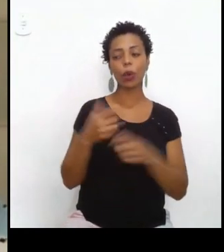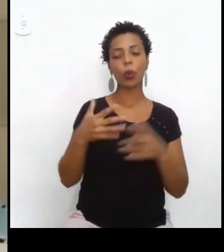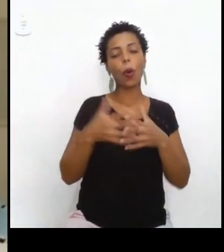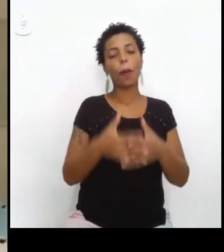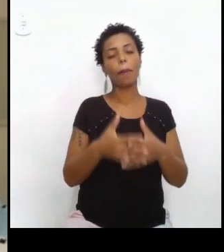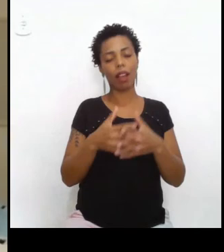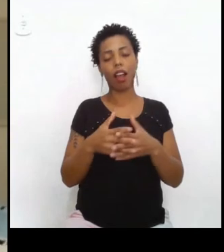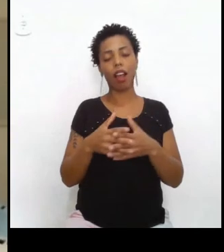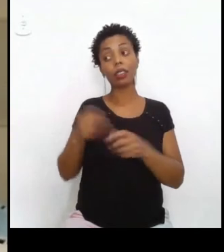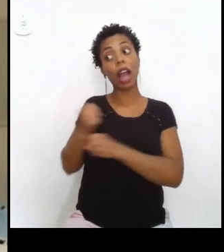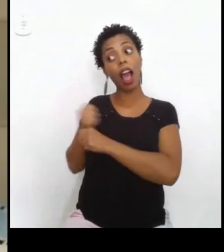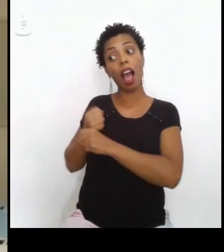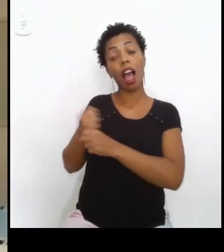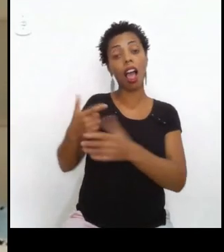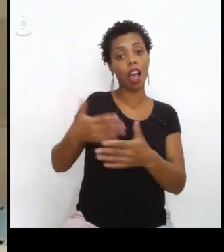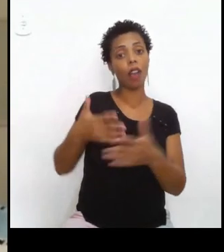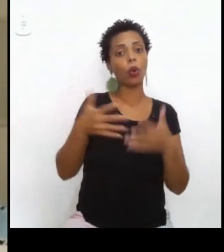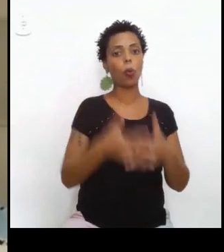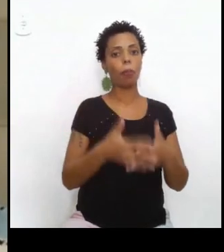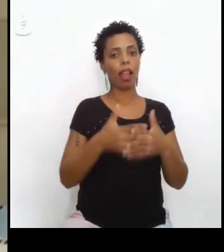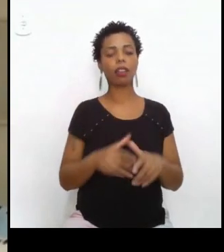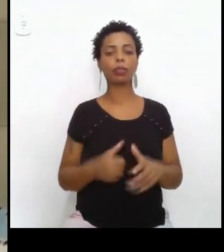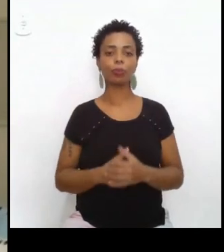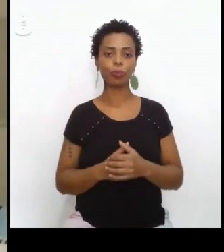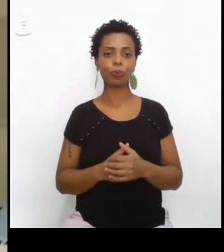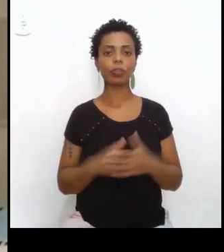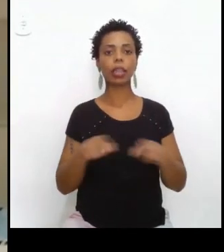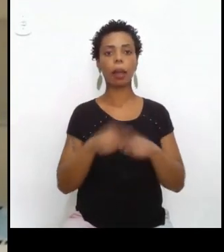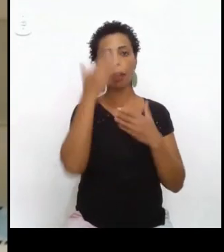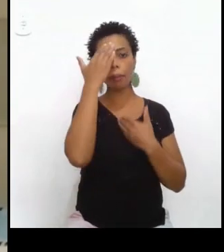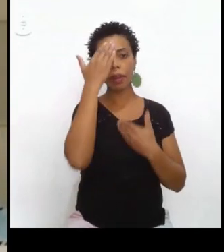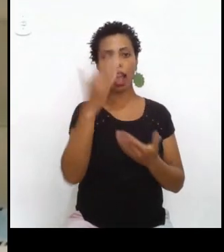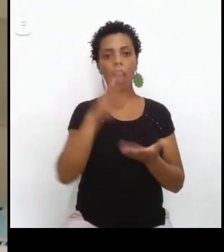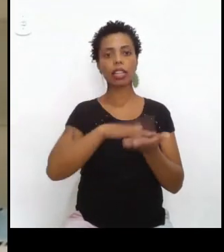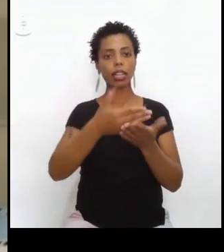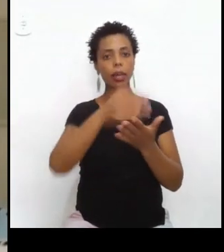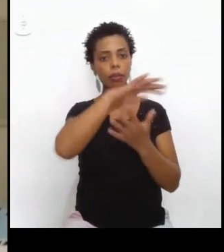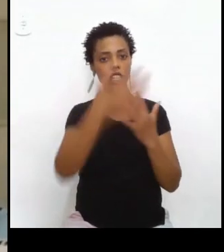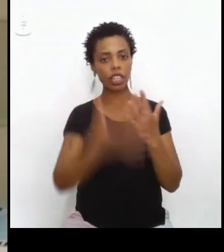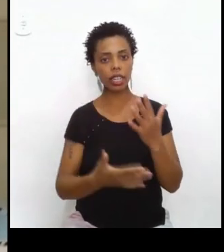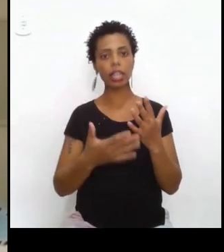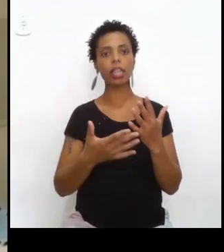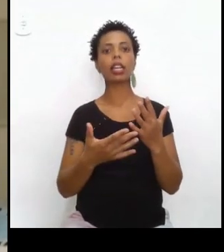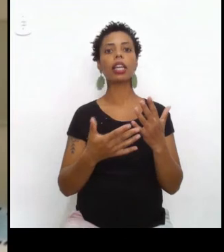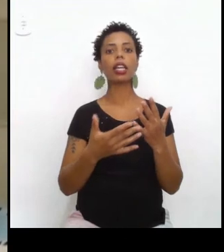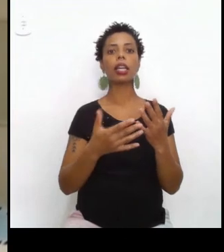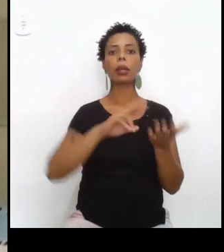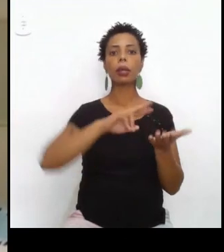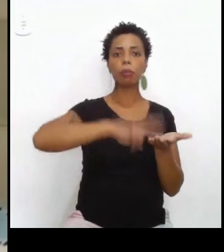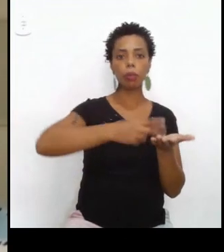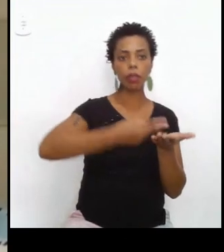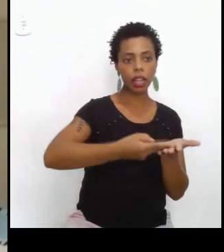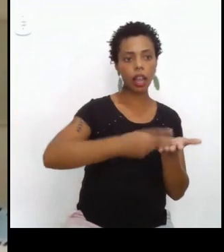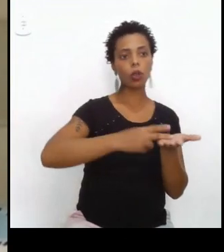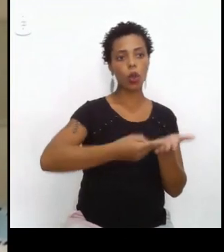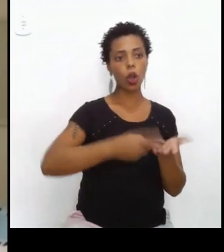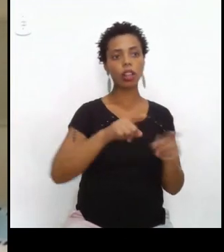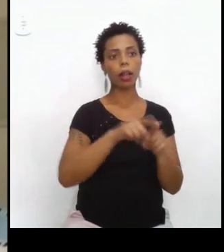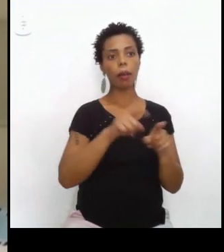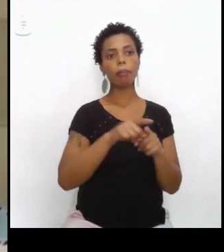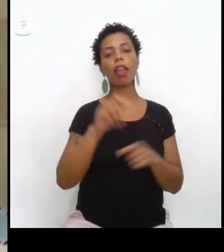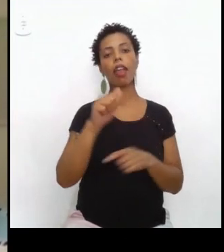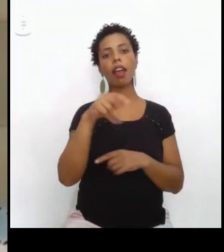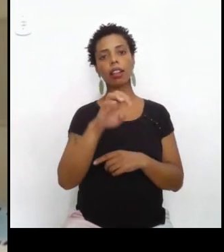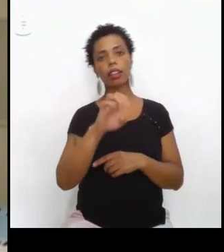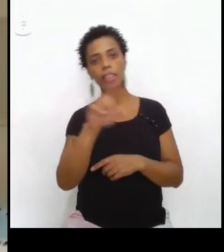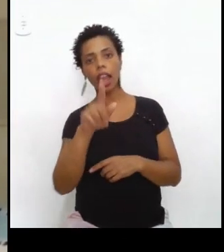complexos queria agradecer também as pessoas intérprete tradutora sal André O Guilherme é pelo convite